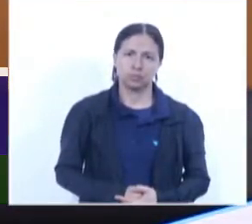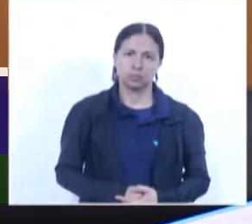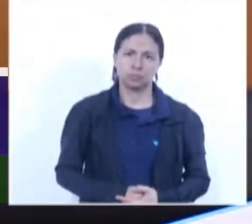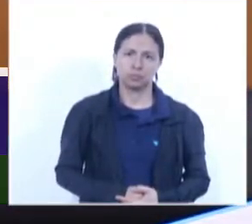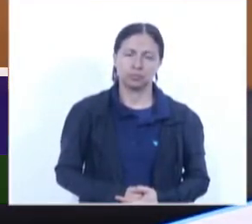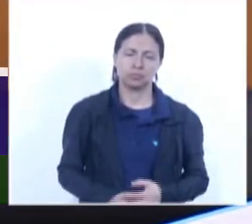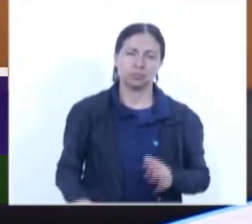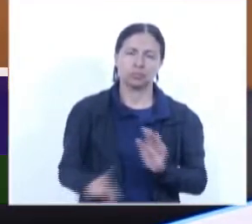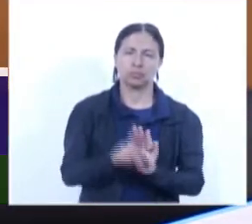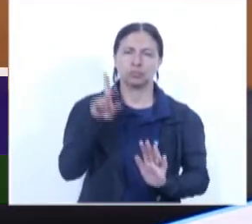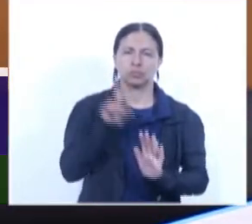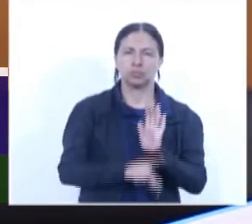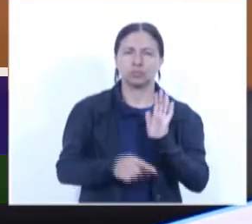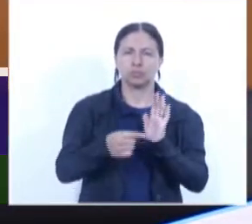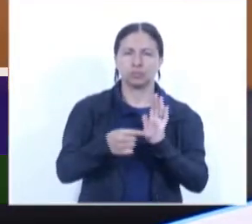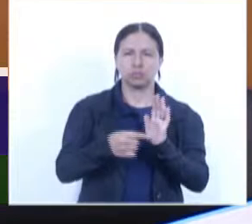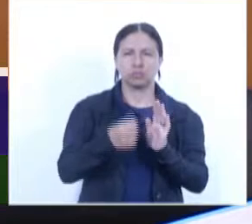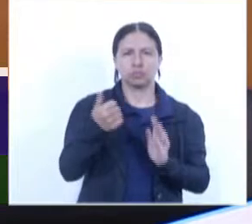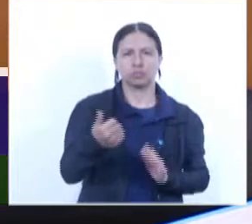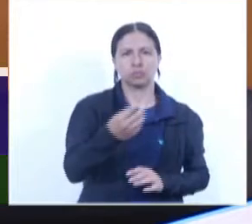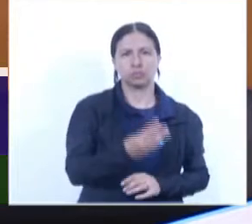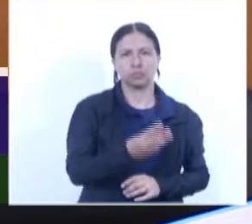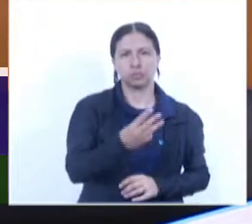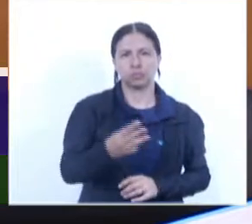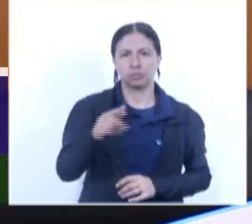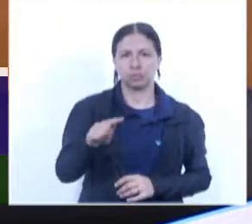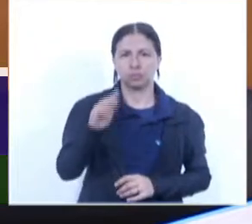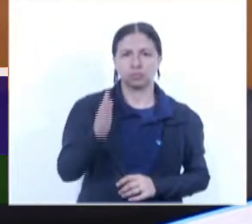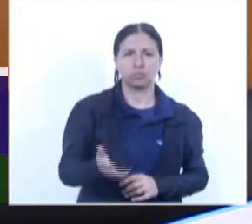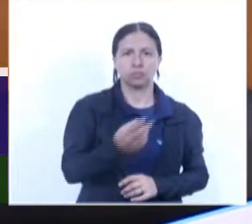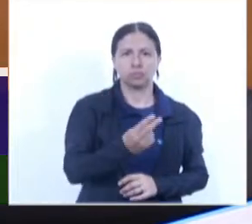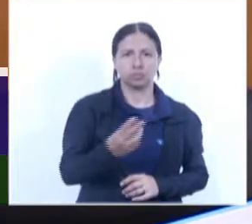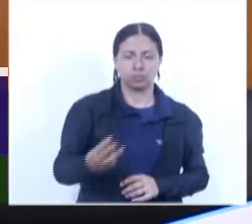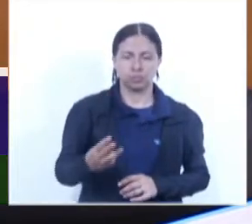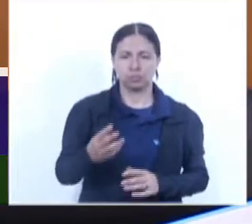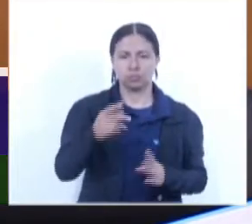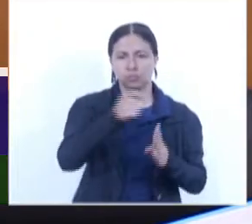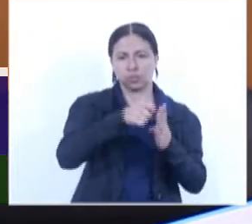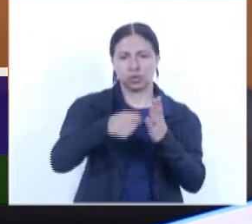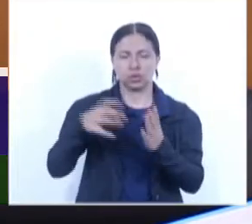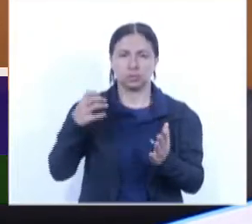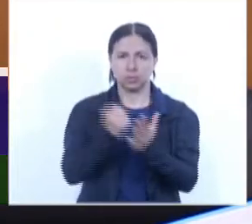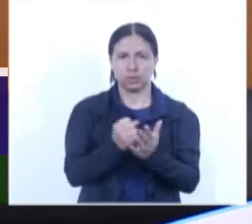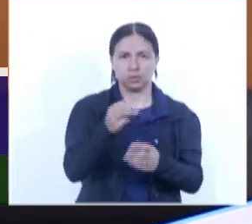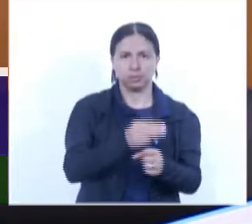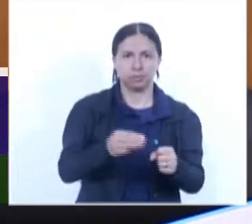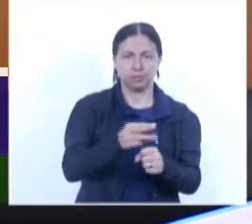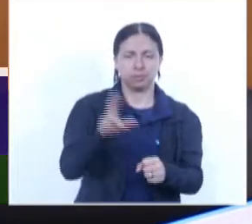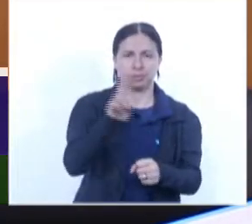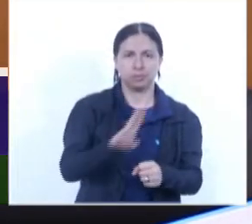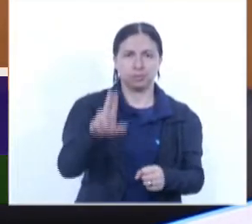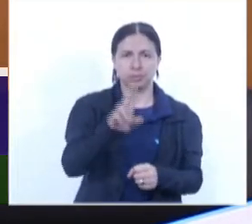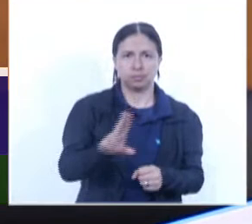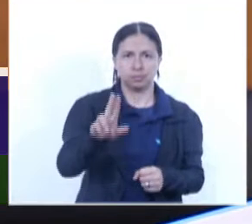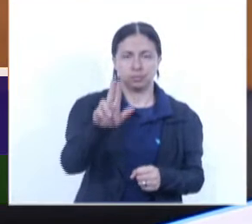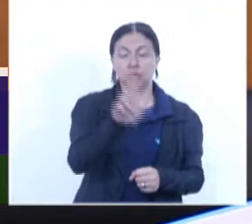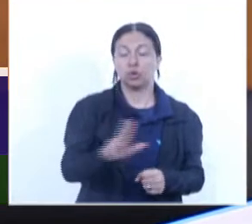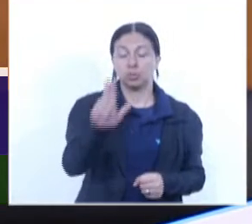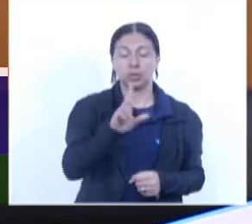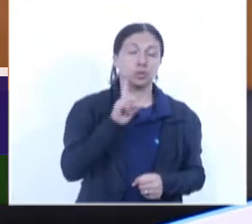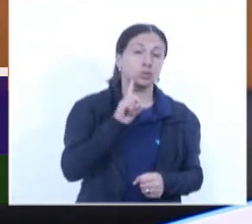projeto de lei ordinária 1337/23 institui no calendário Oficial do Município de Uberlândia o dia